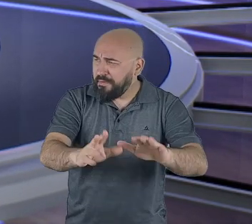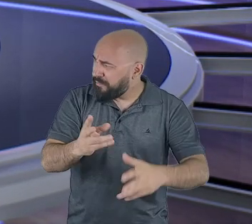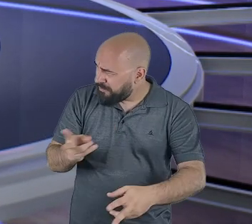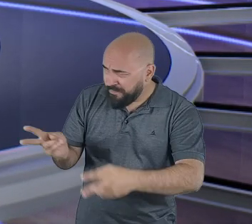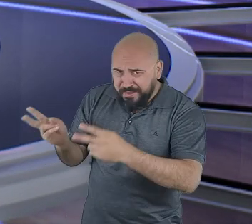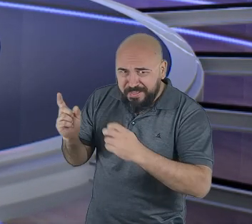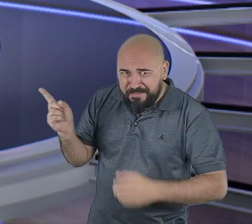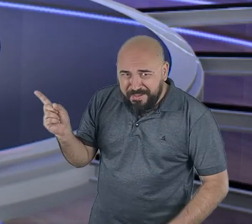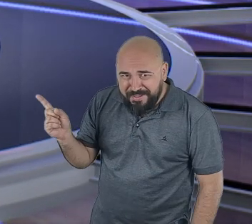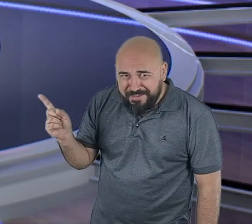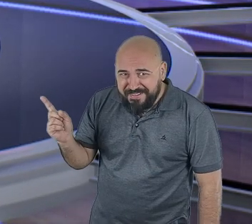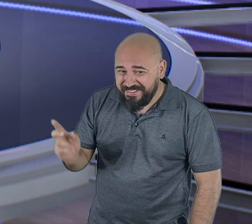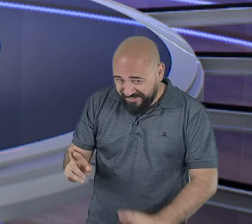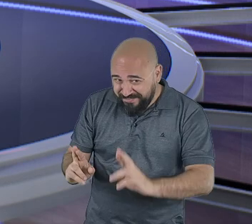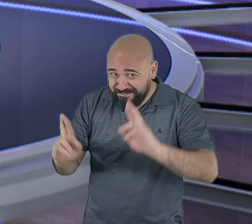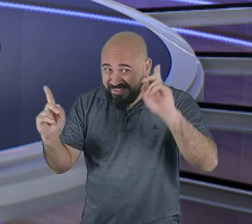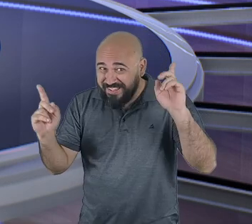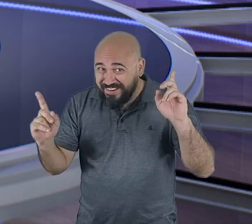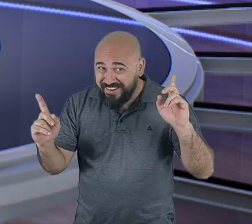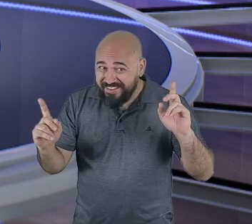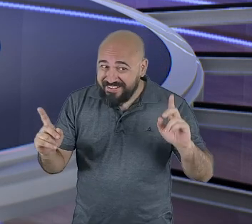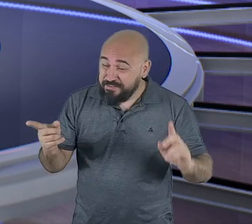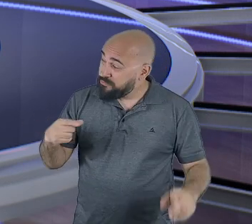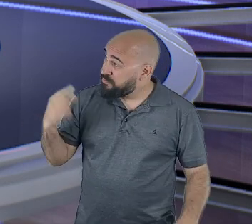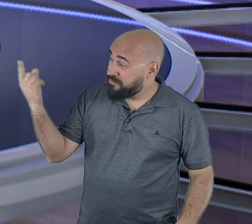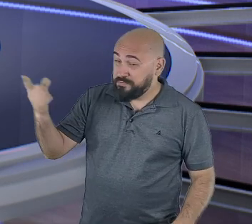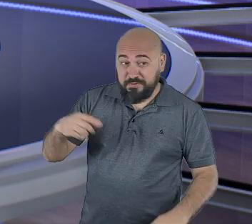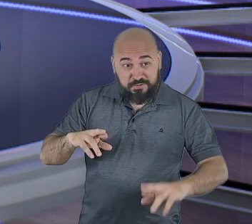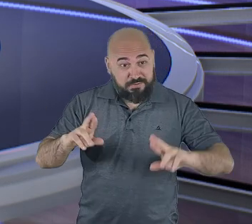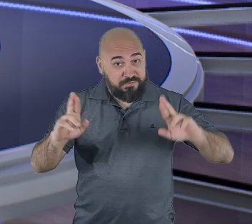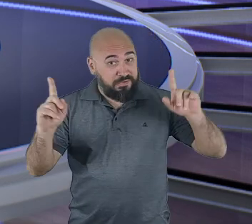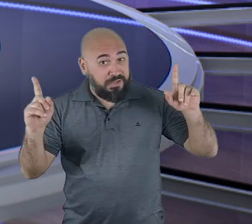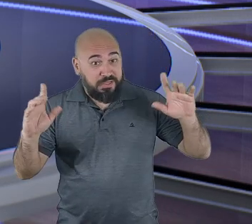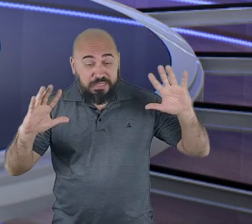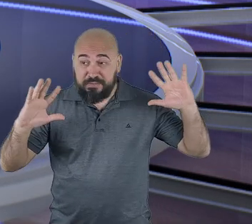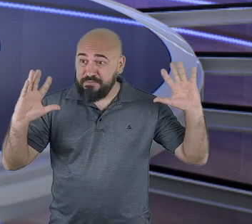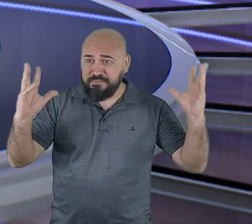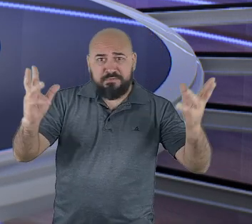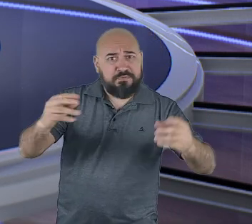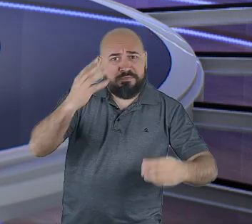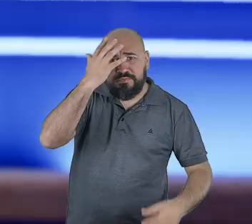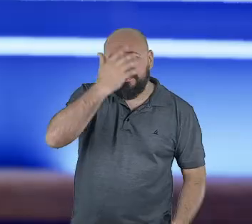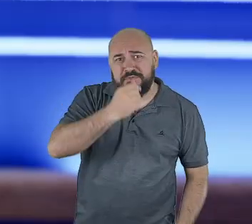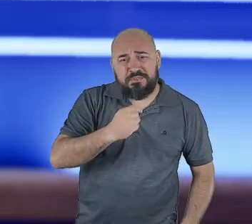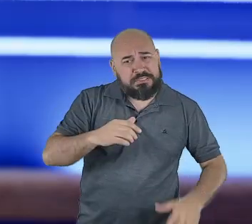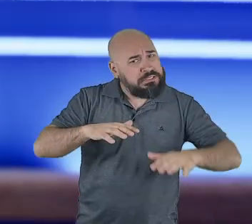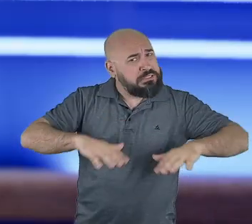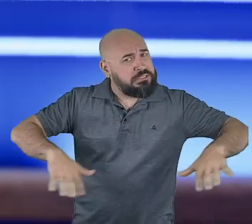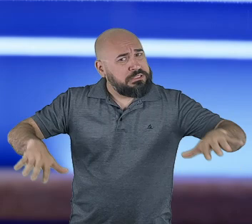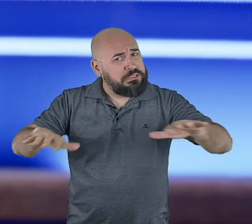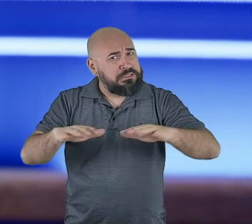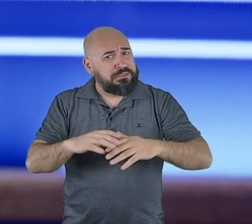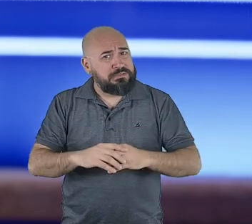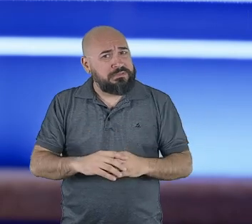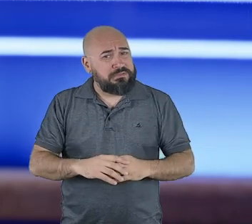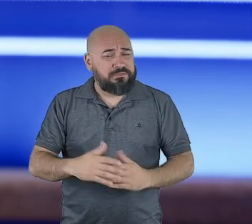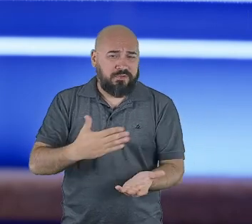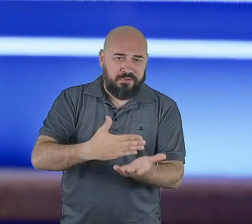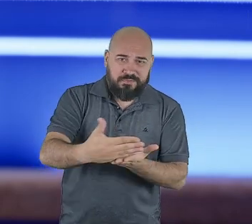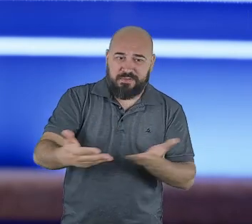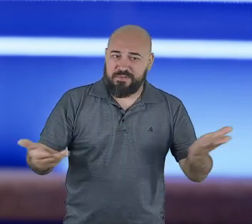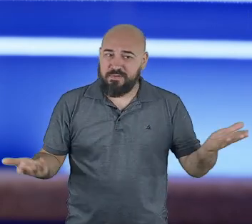percebeu, a casa tá diferente, né? Olha que cenário espetacular. Nós estamos inaugurando aqui na Novo